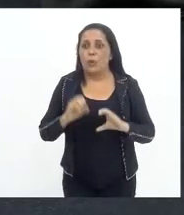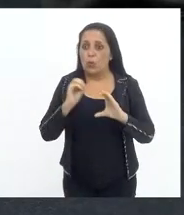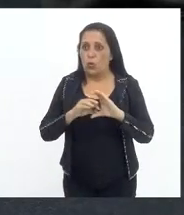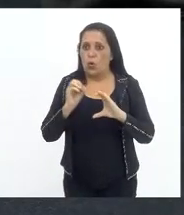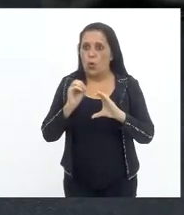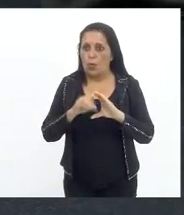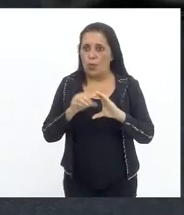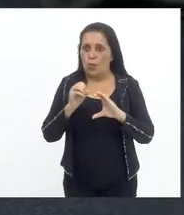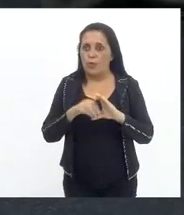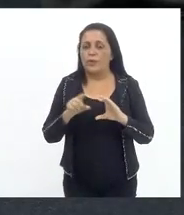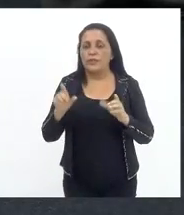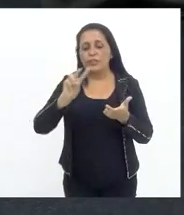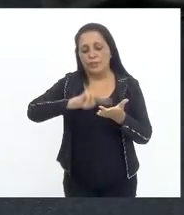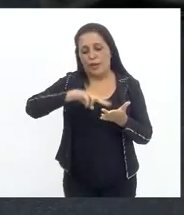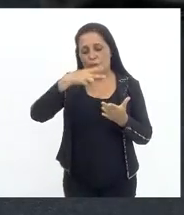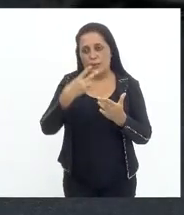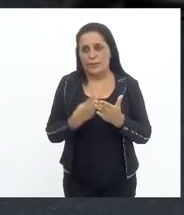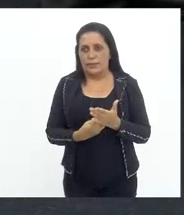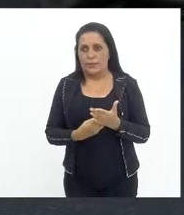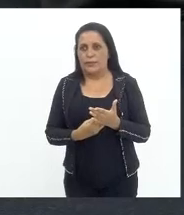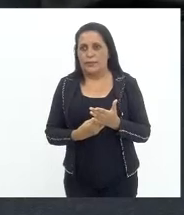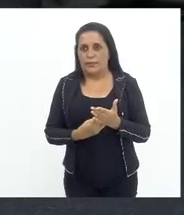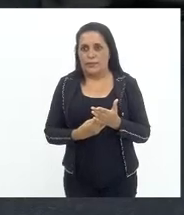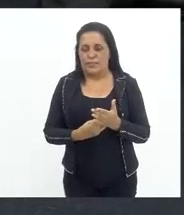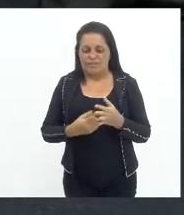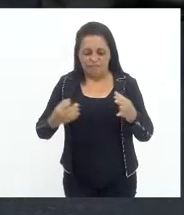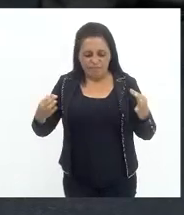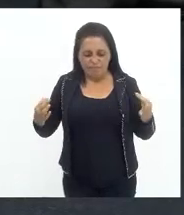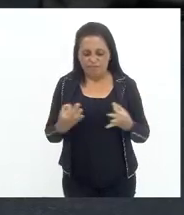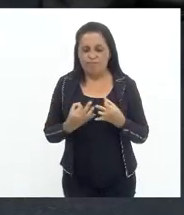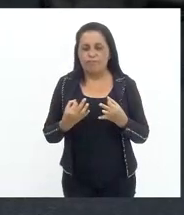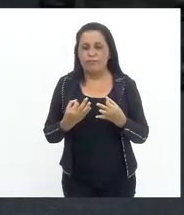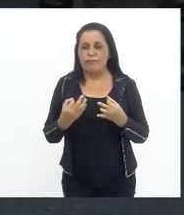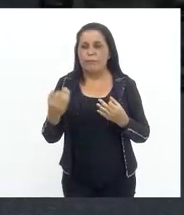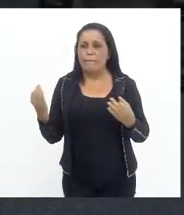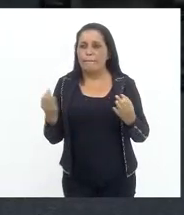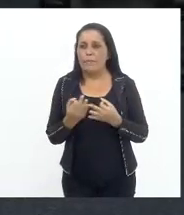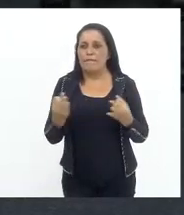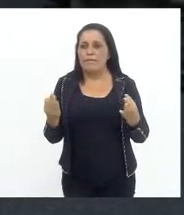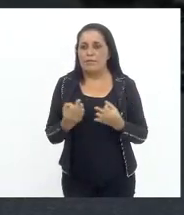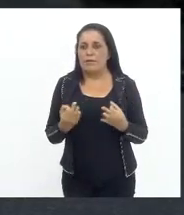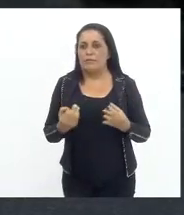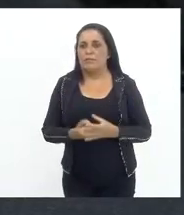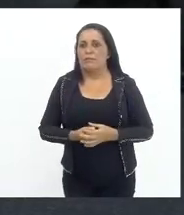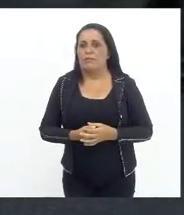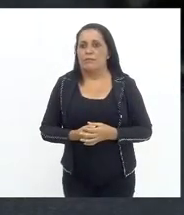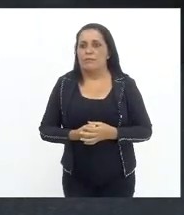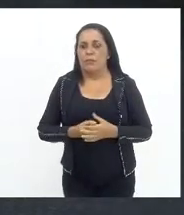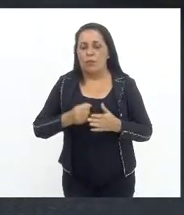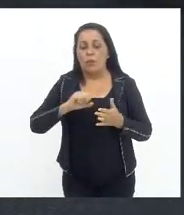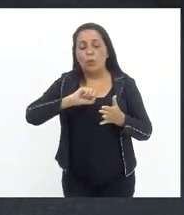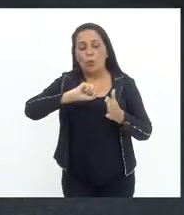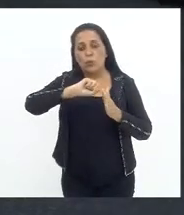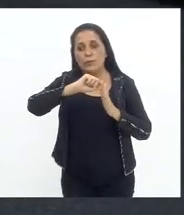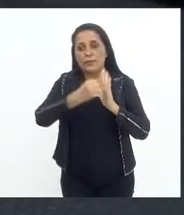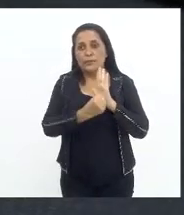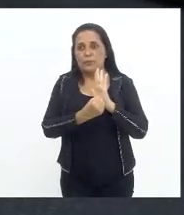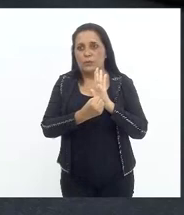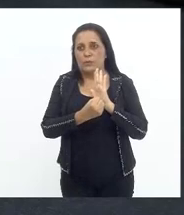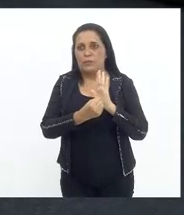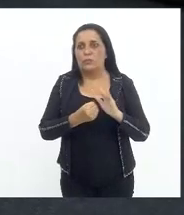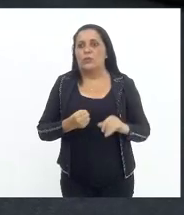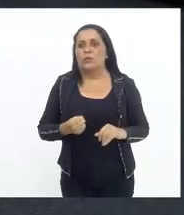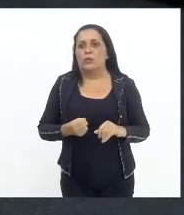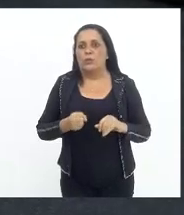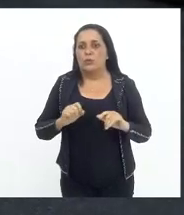de traduzir com absoluta precisão o simbolismo do